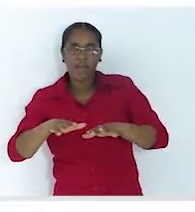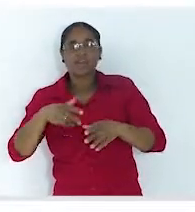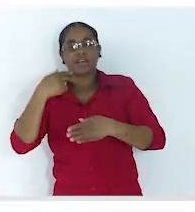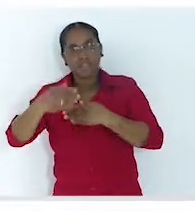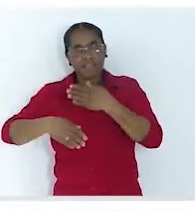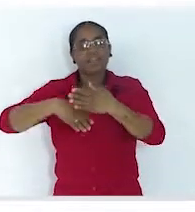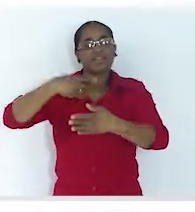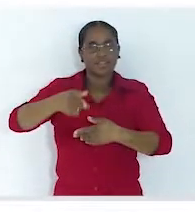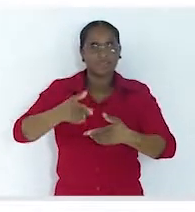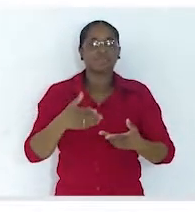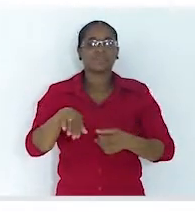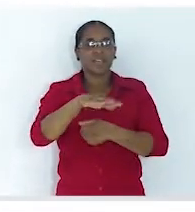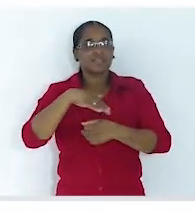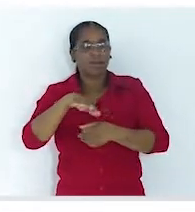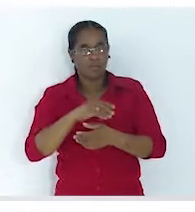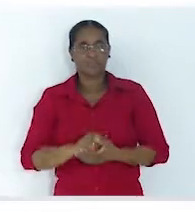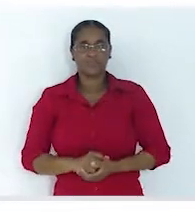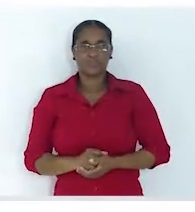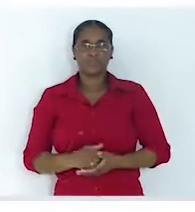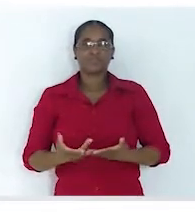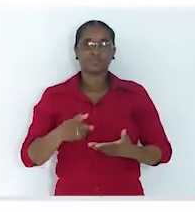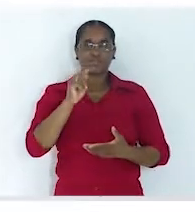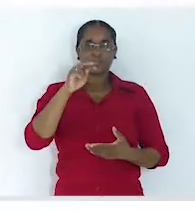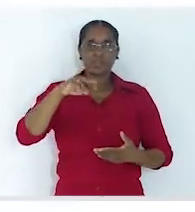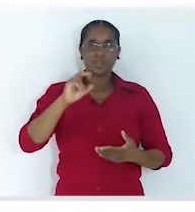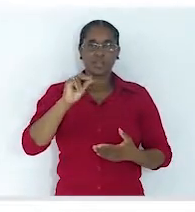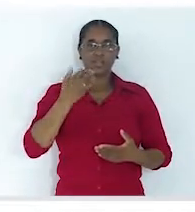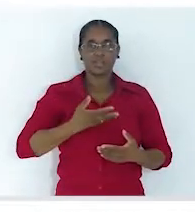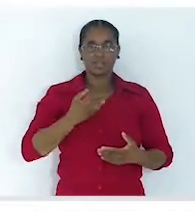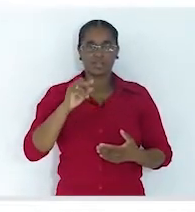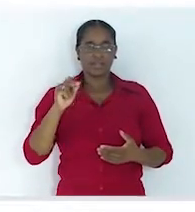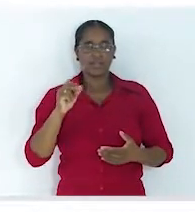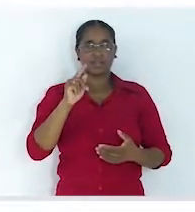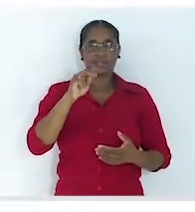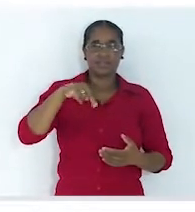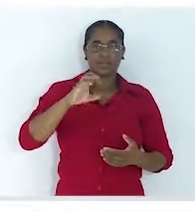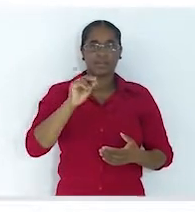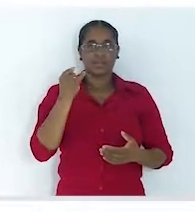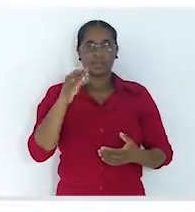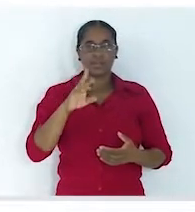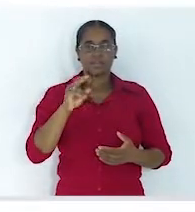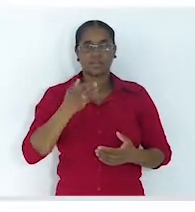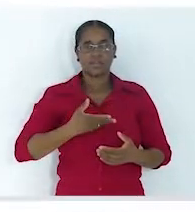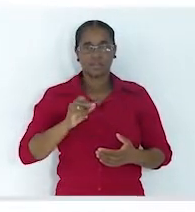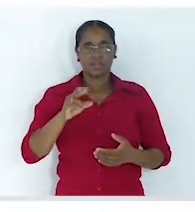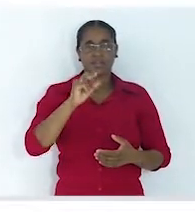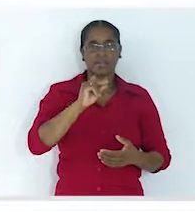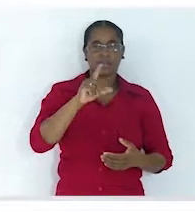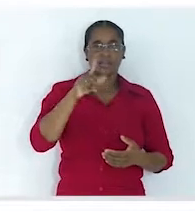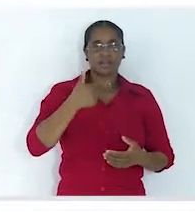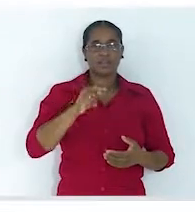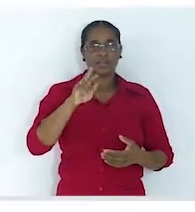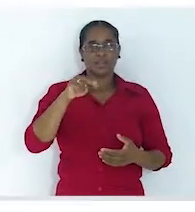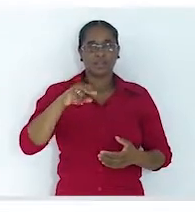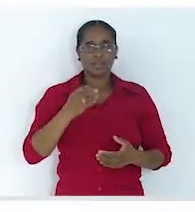essa linha de ação. Portanto, a encadeada, a encaixada, a alternada é aquilo que tu vais dizer como